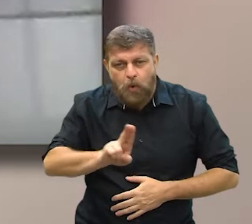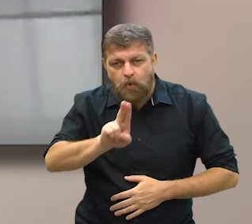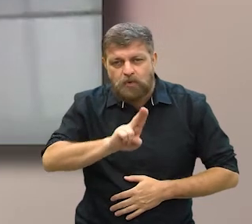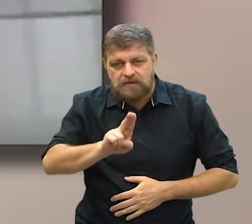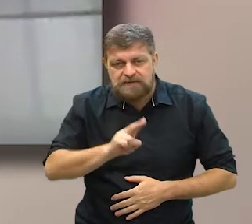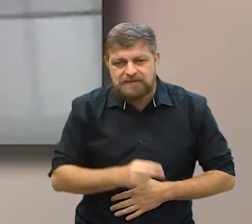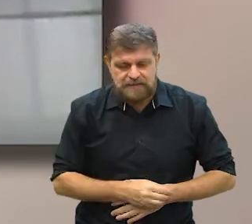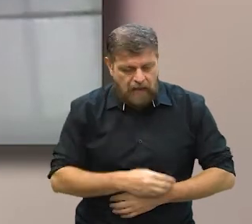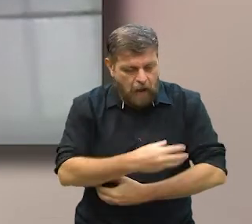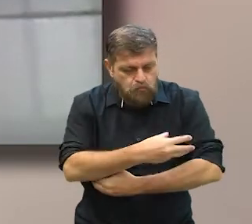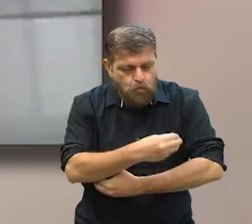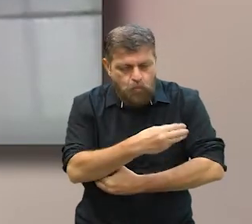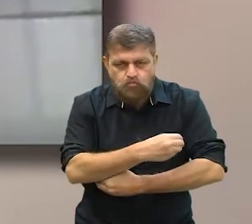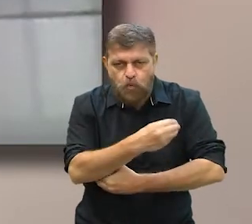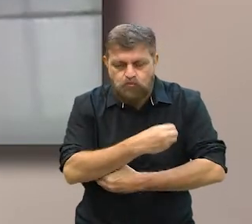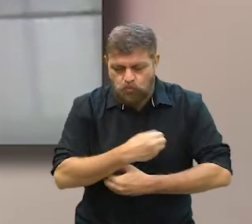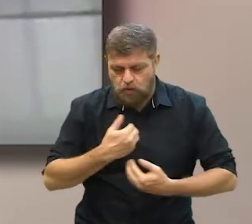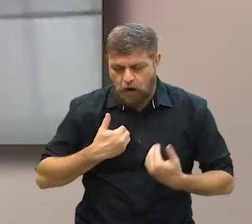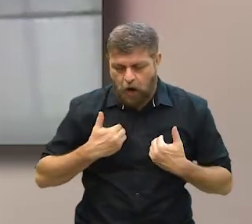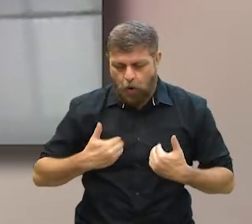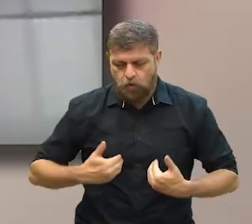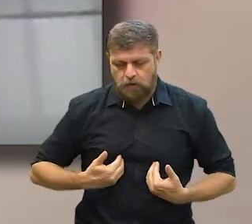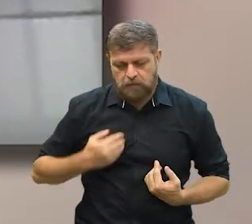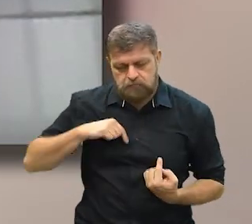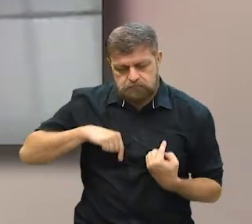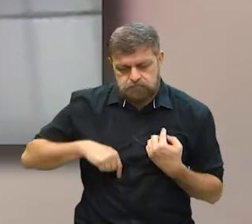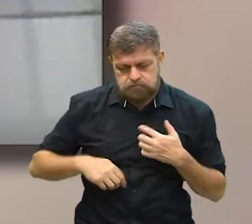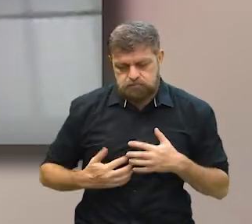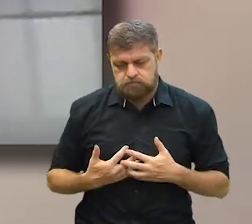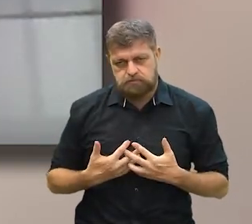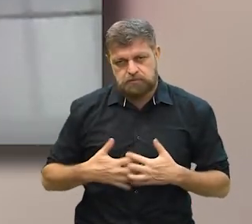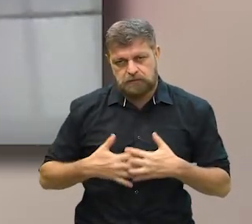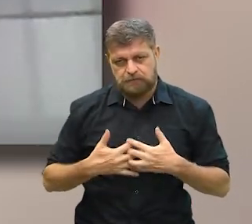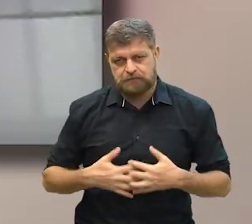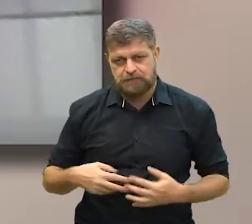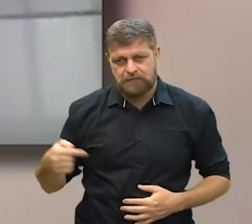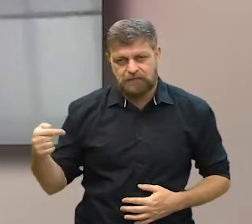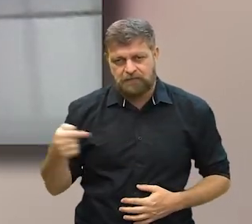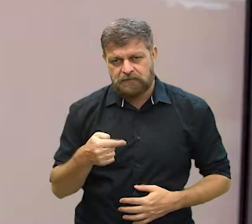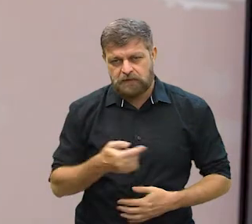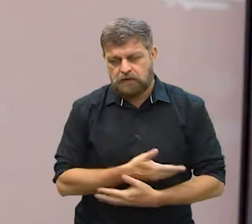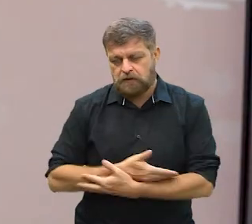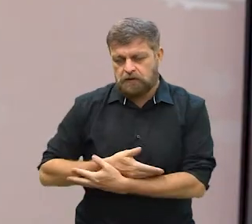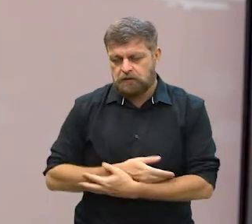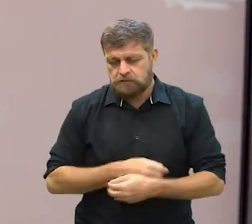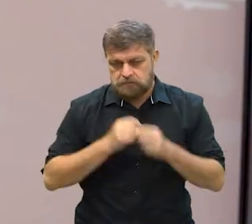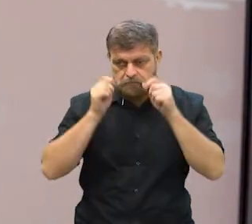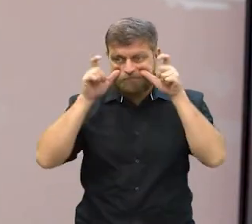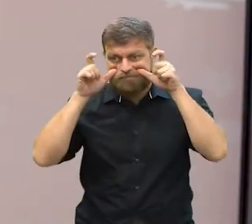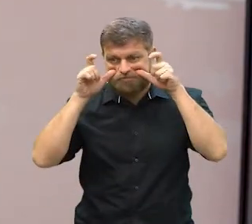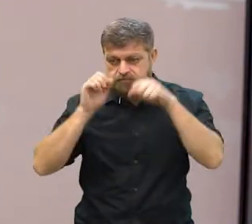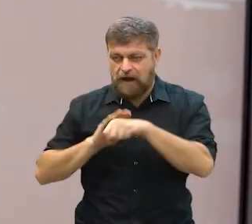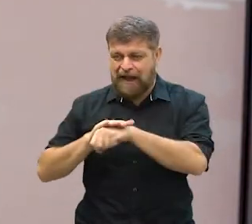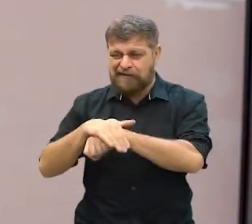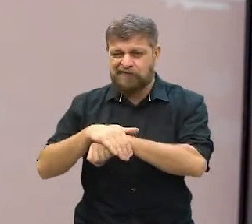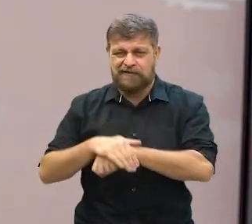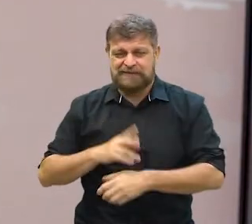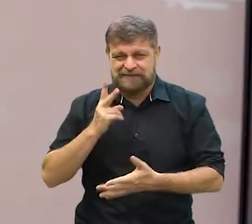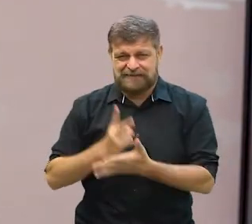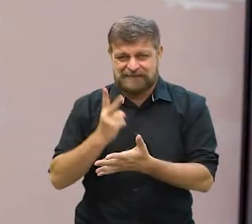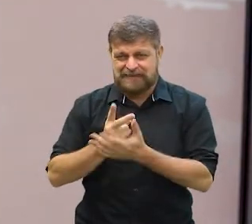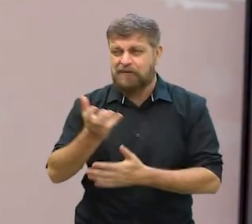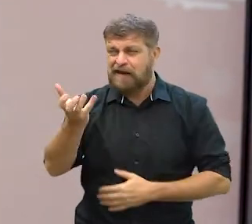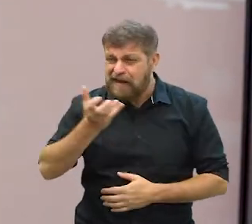para aproveitar aquilo tudo que ele comeu e absorveu durante o dia. E aquela criança que não dorme